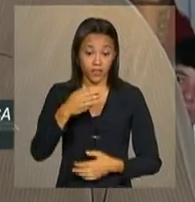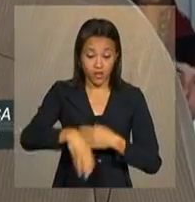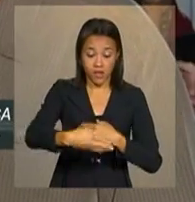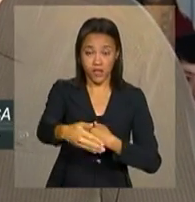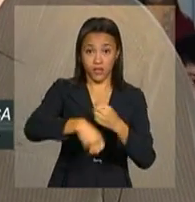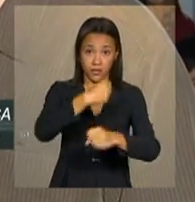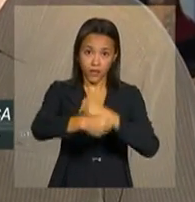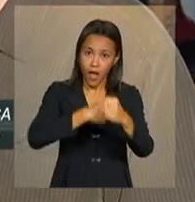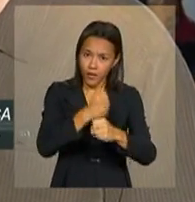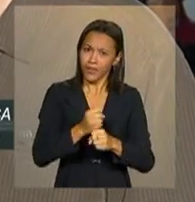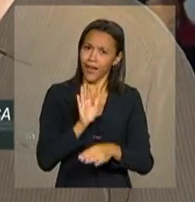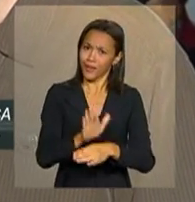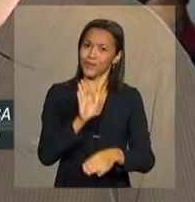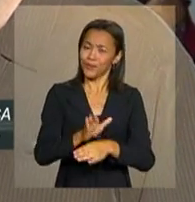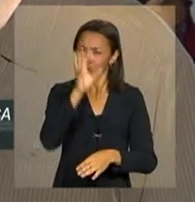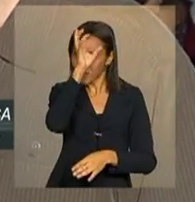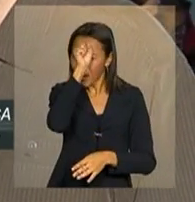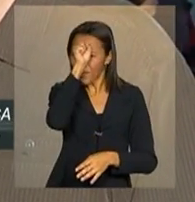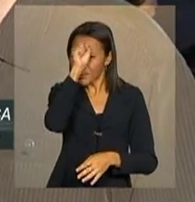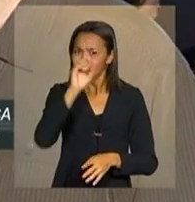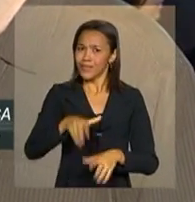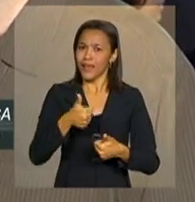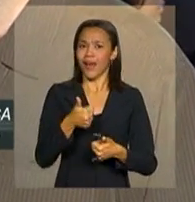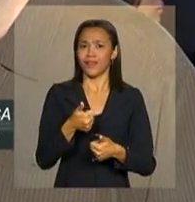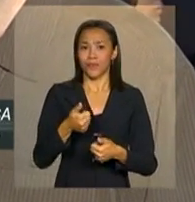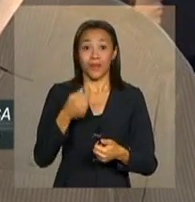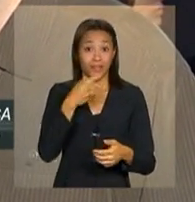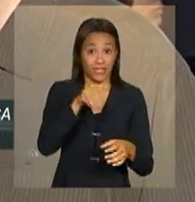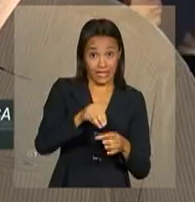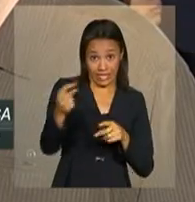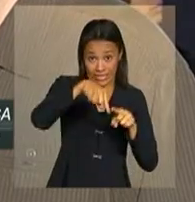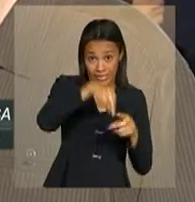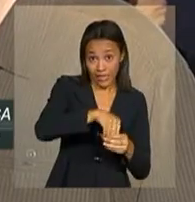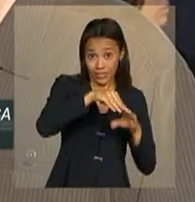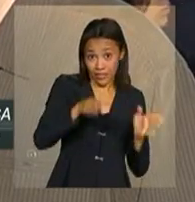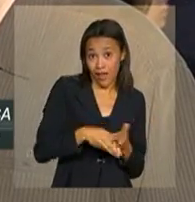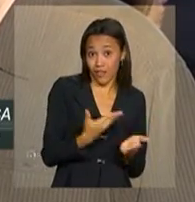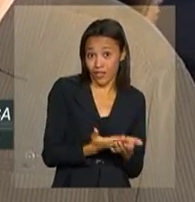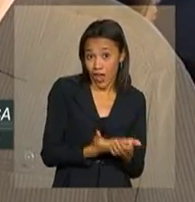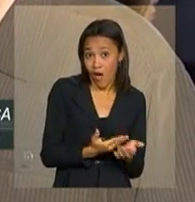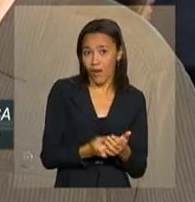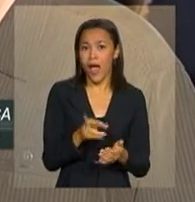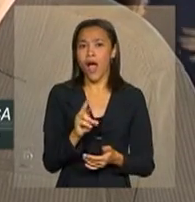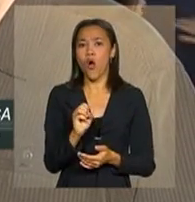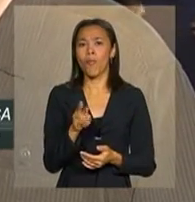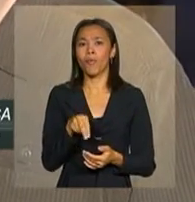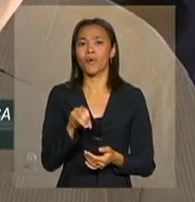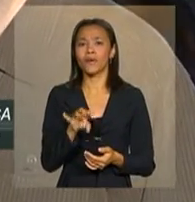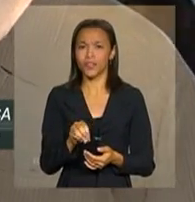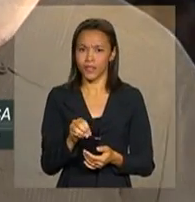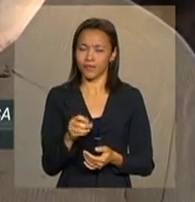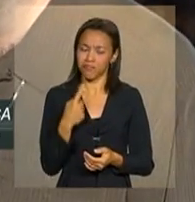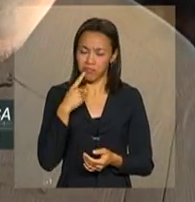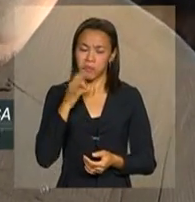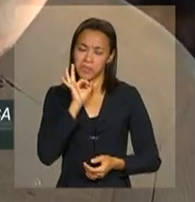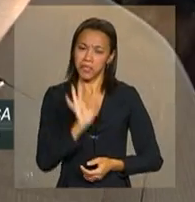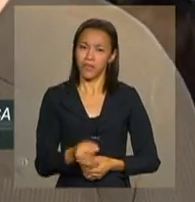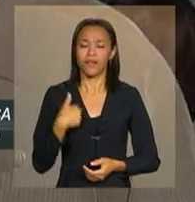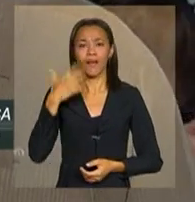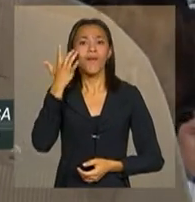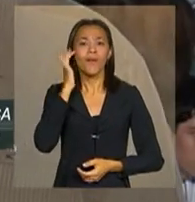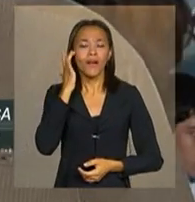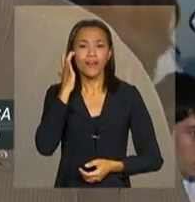que contribui de fato para a aprendizagem, levar a prática para a sala de aula e especialmente a robótica para a sala de aula. Com certeza. Eu acho